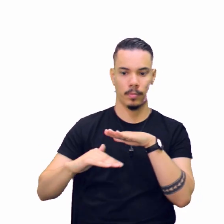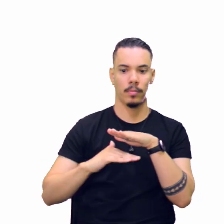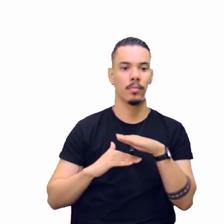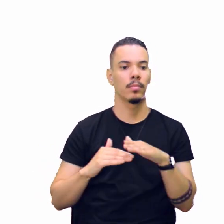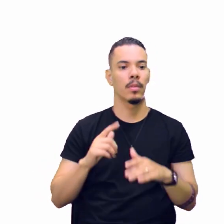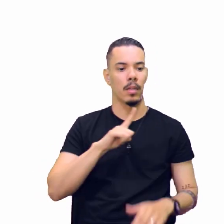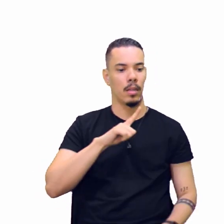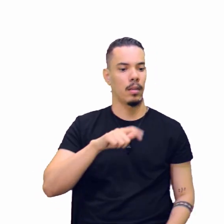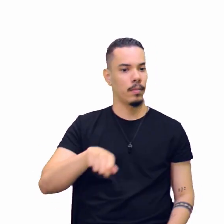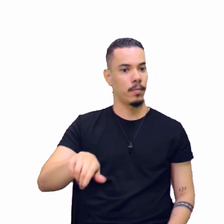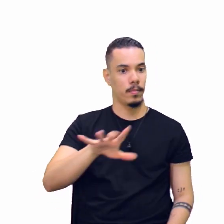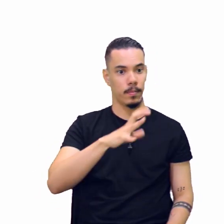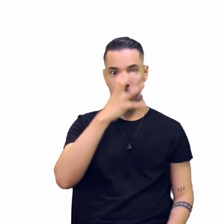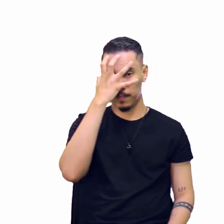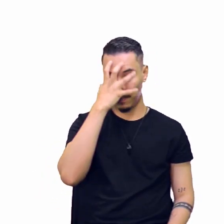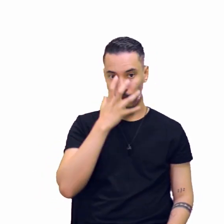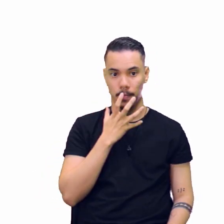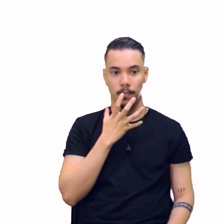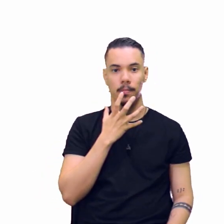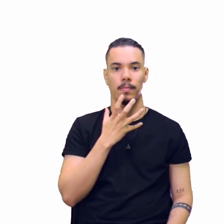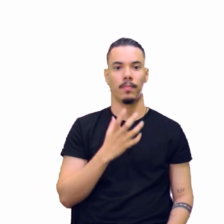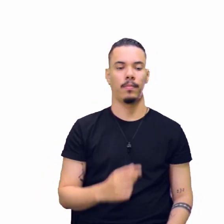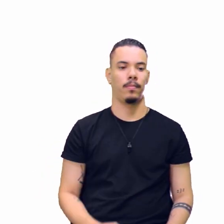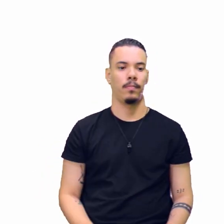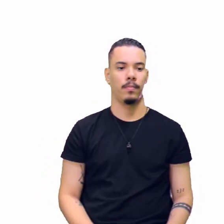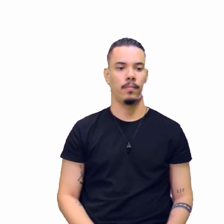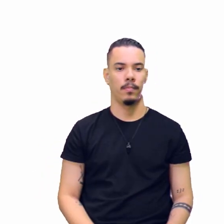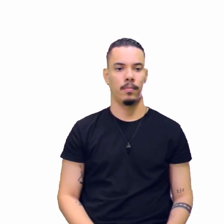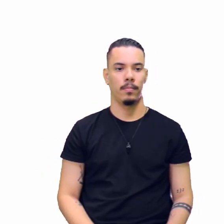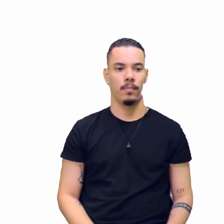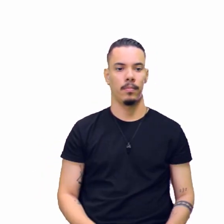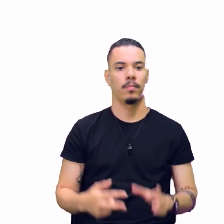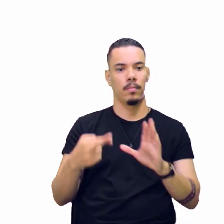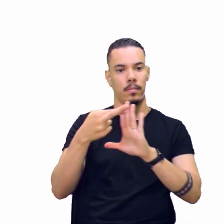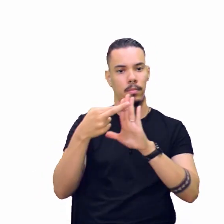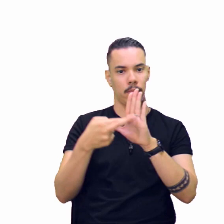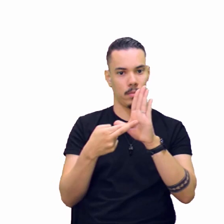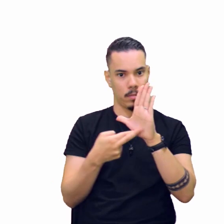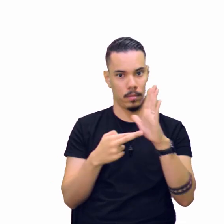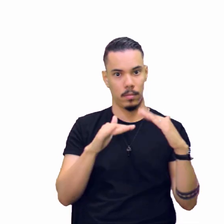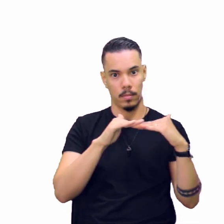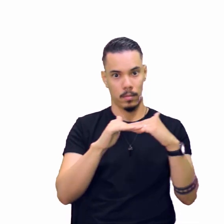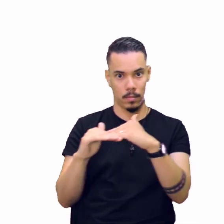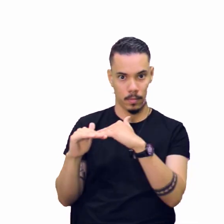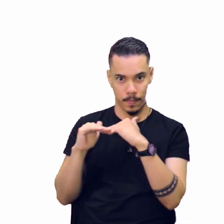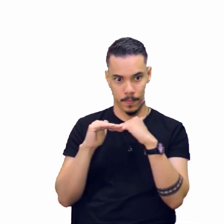Situações sérias e formais. O que a gente vai fazer? Norma padrão.